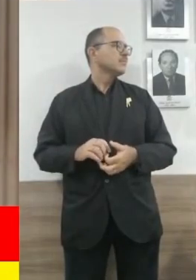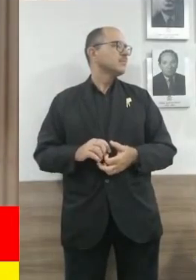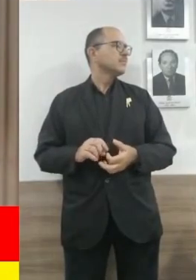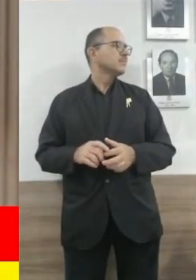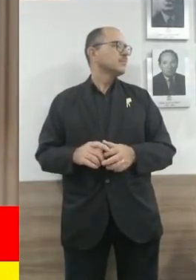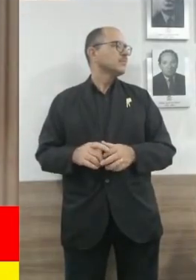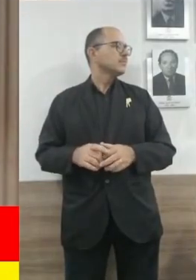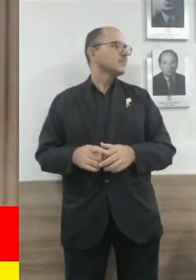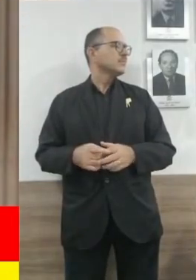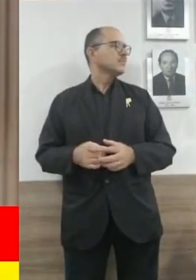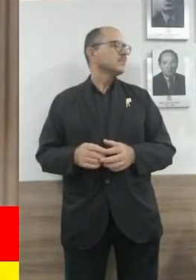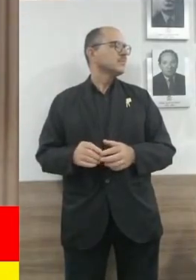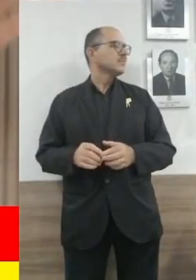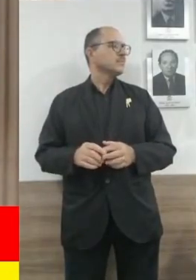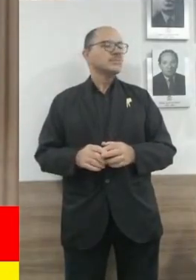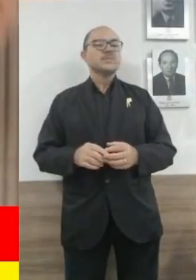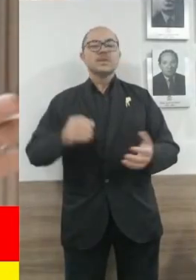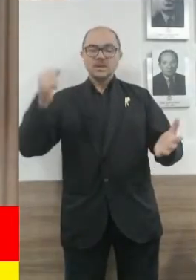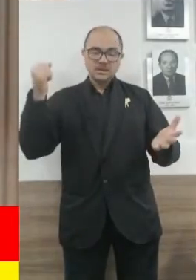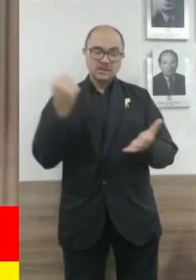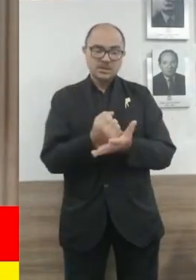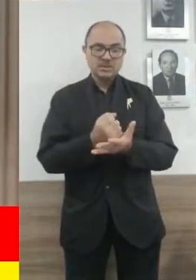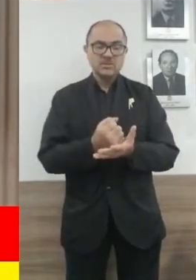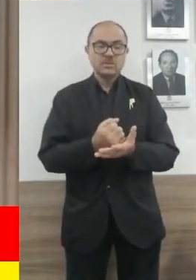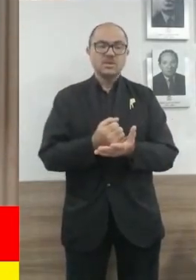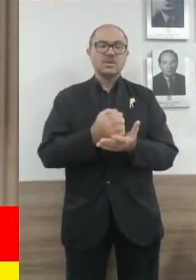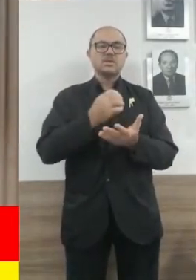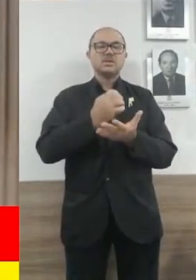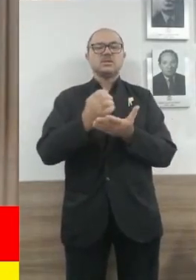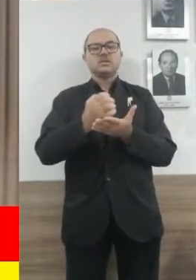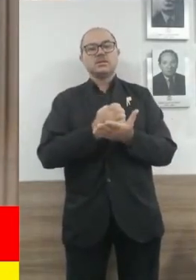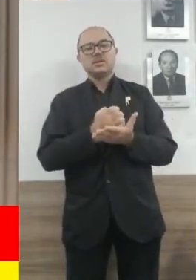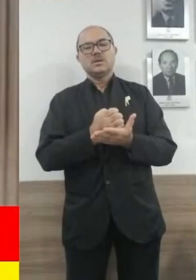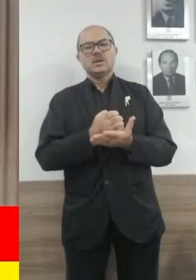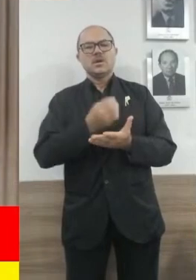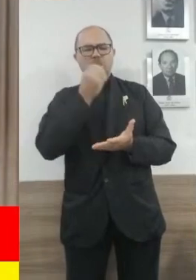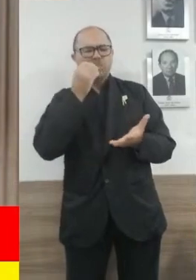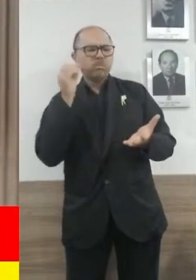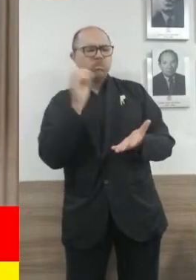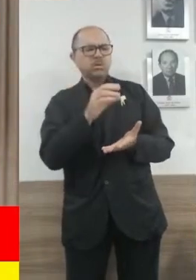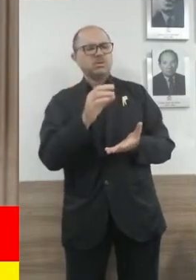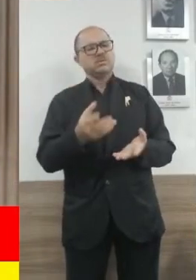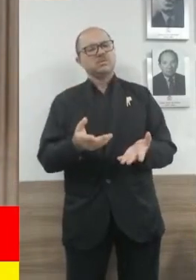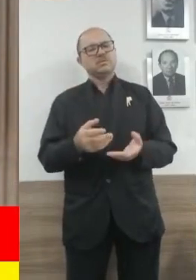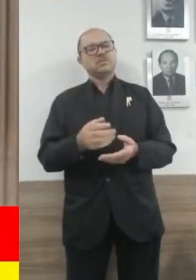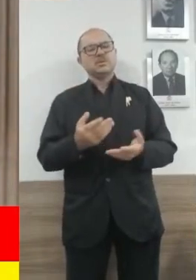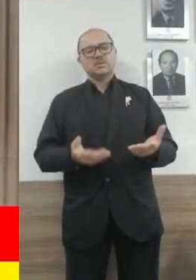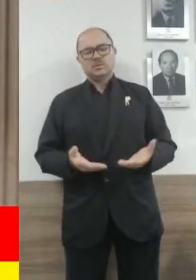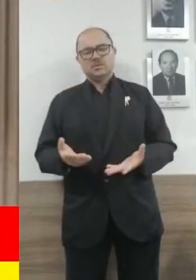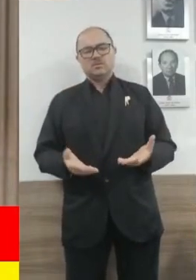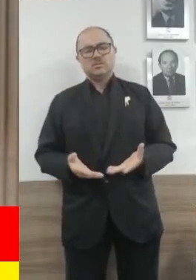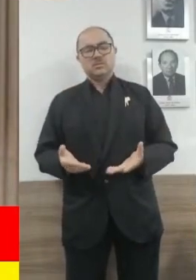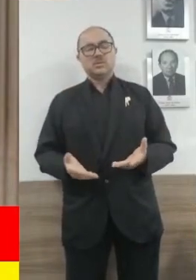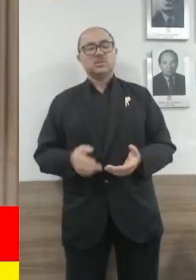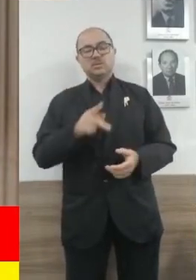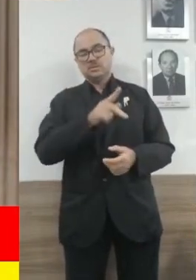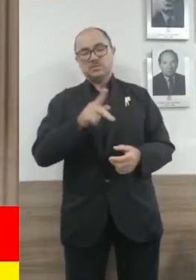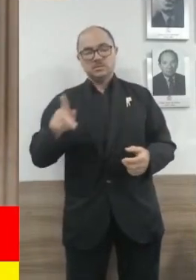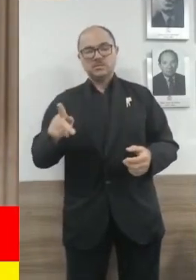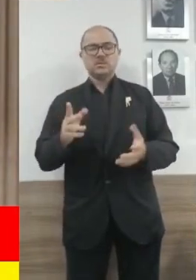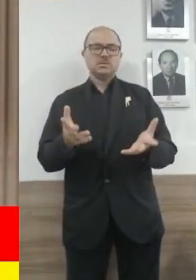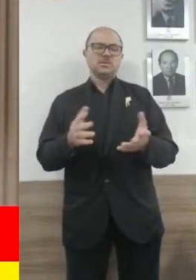mas eu quero que fique registrado o meu repúdio a um servidor seu que